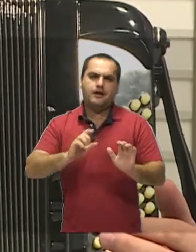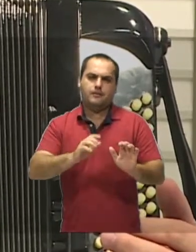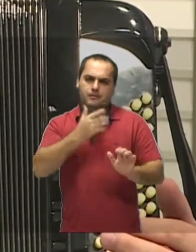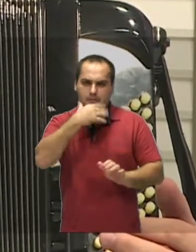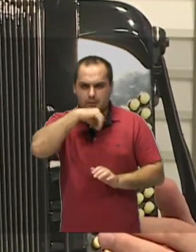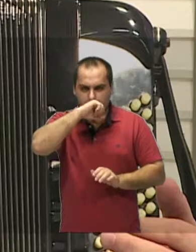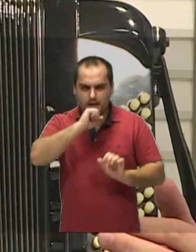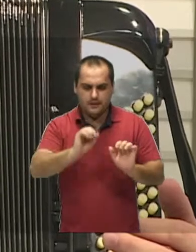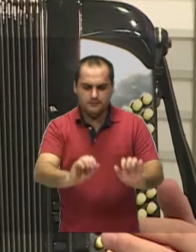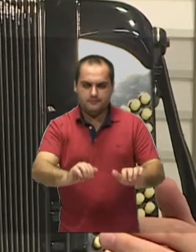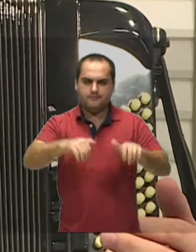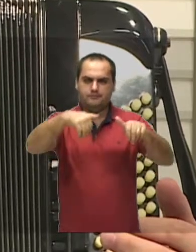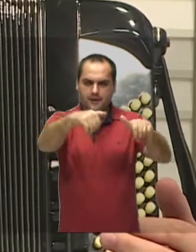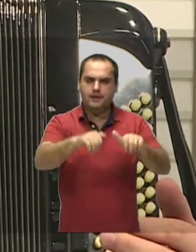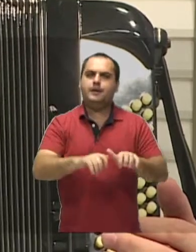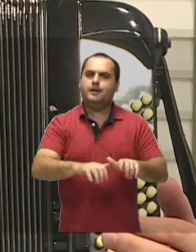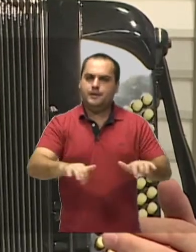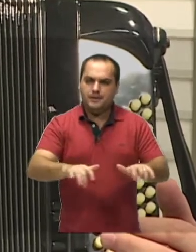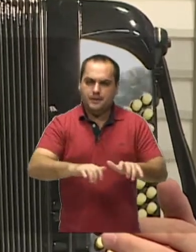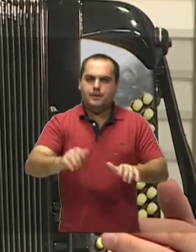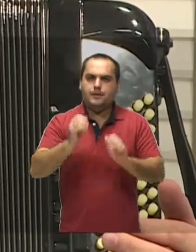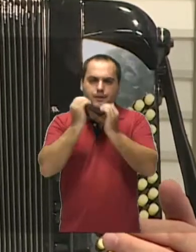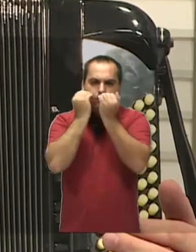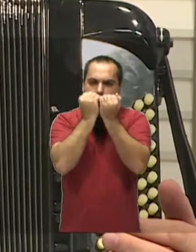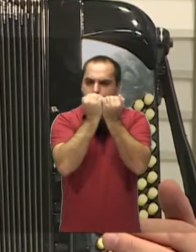um pouco de gaita de boca, flauta.